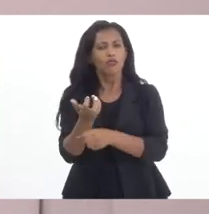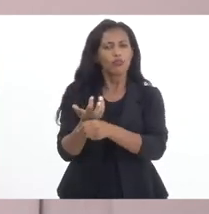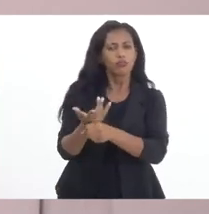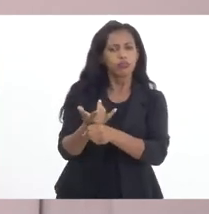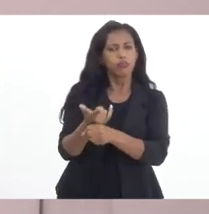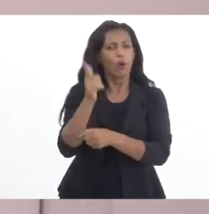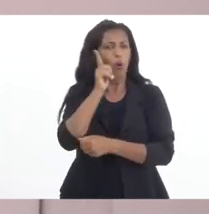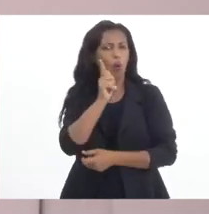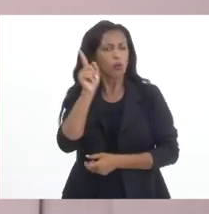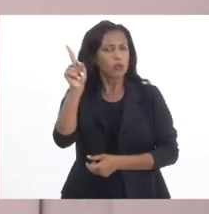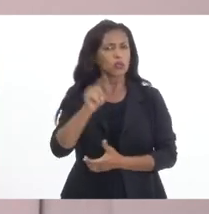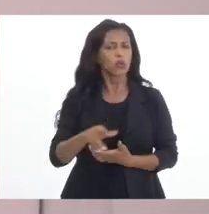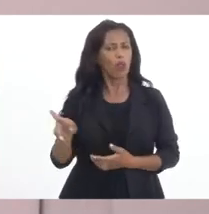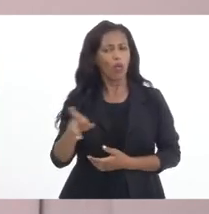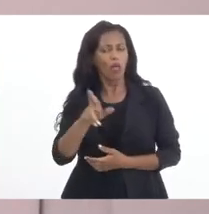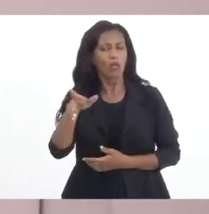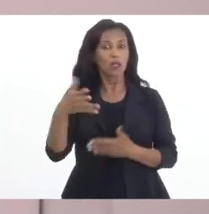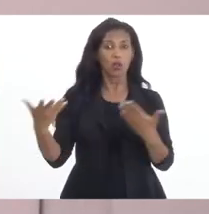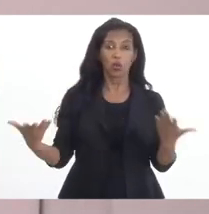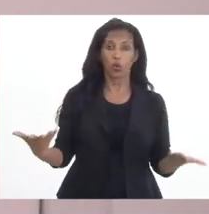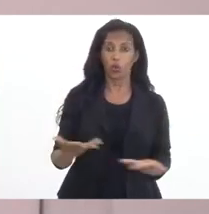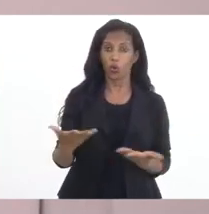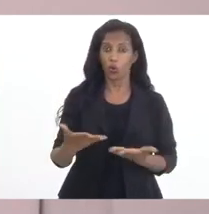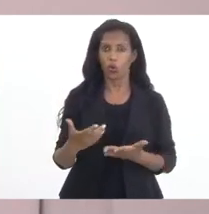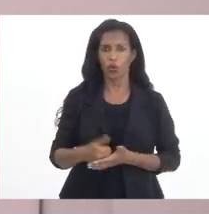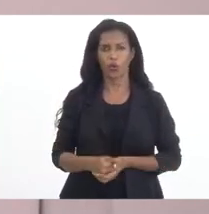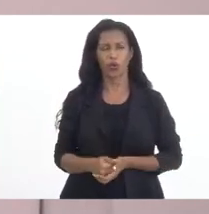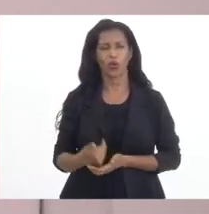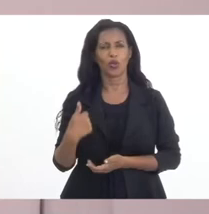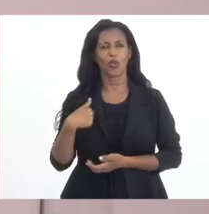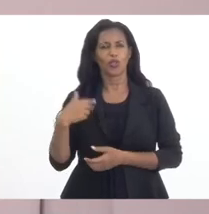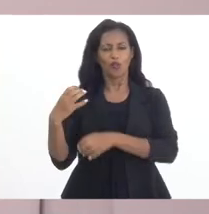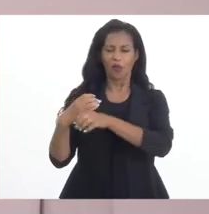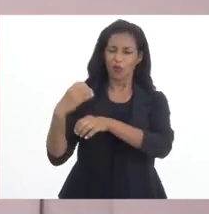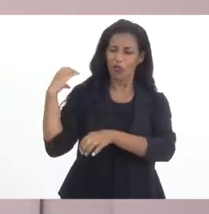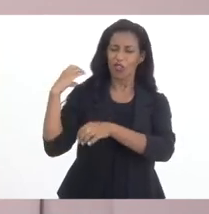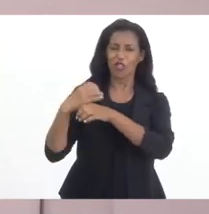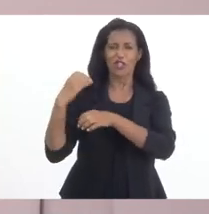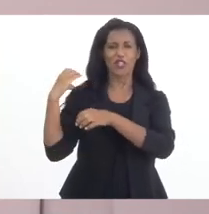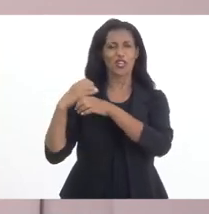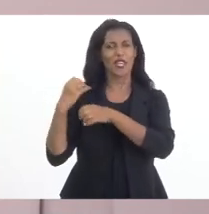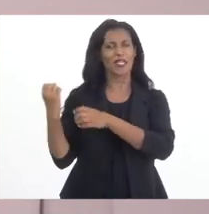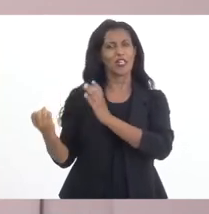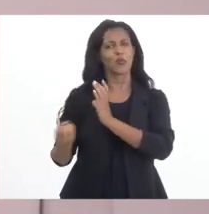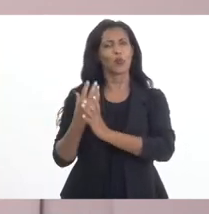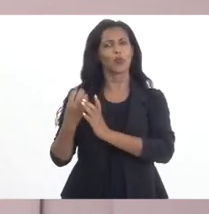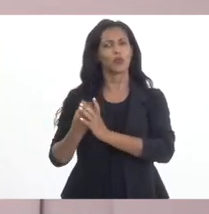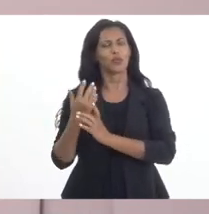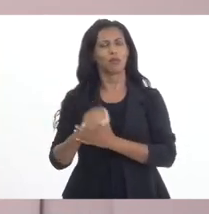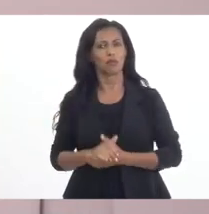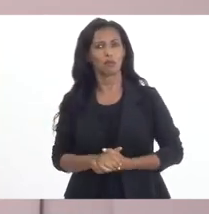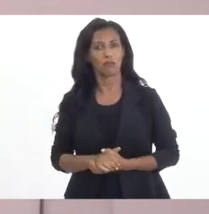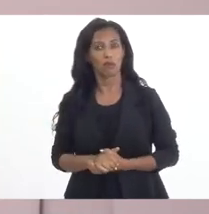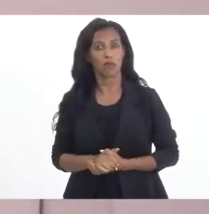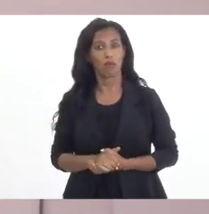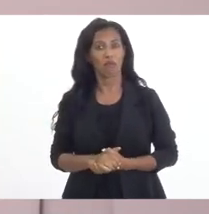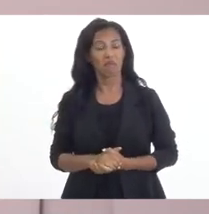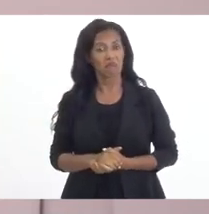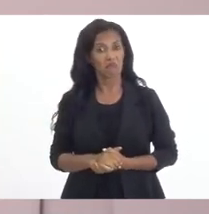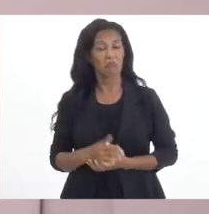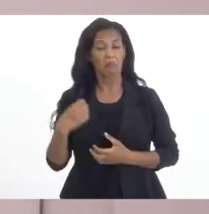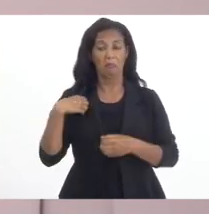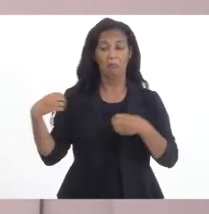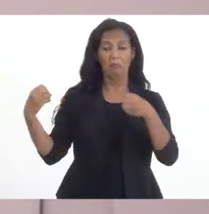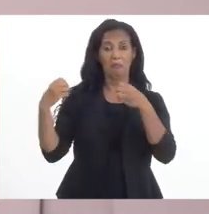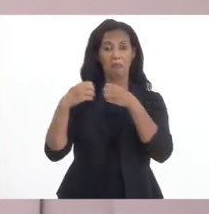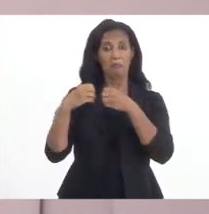para Resende. E hoje eu fui buscar o curso de engenharia de produção em Sussex, perto